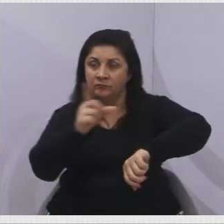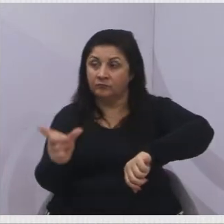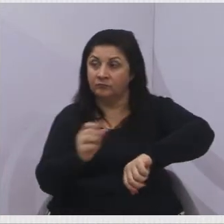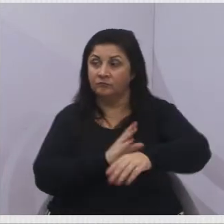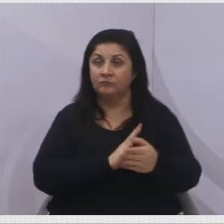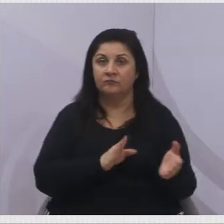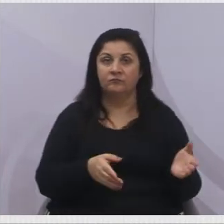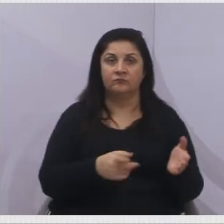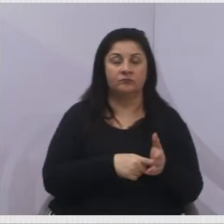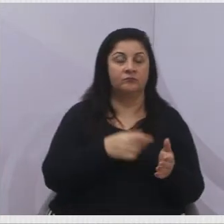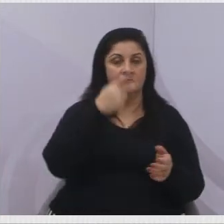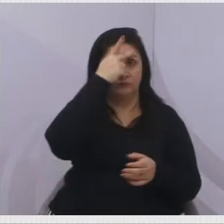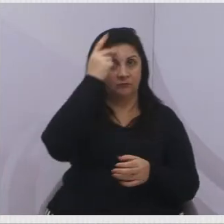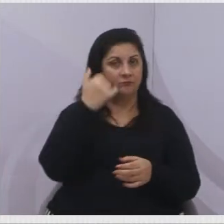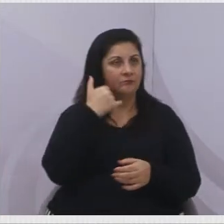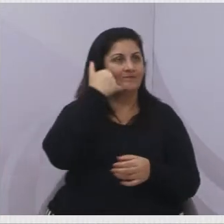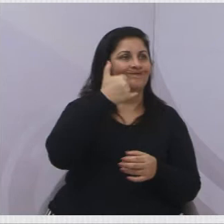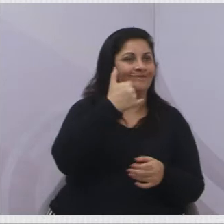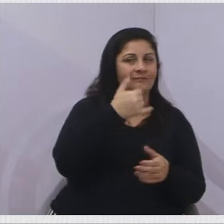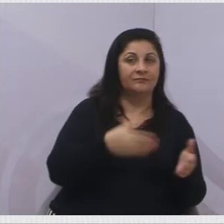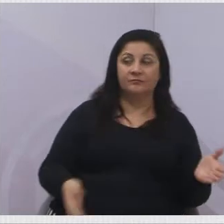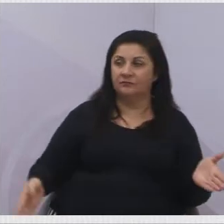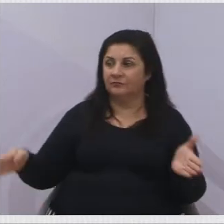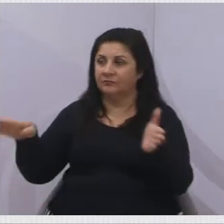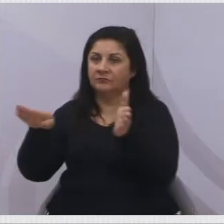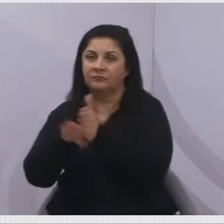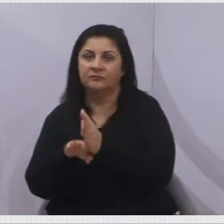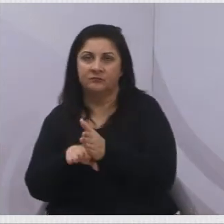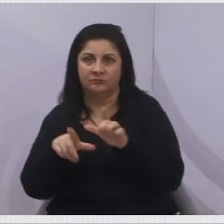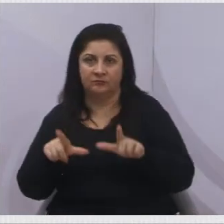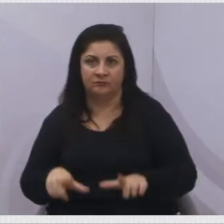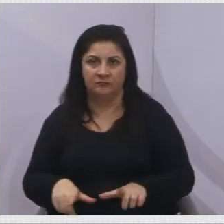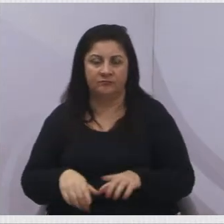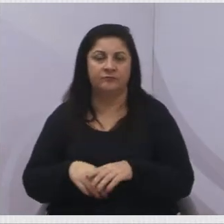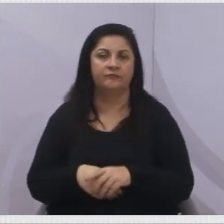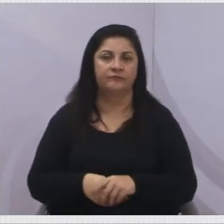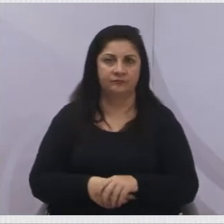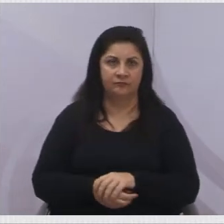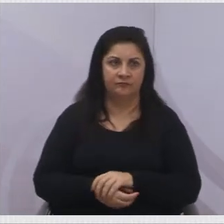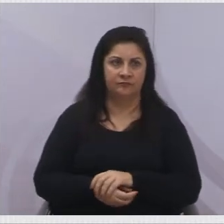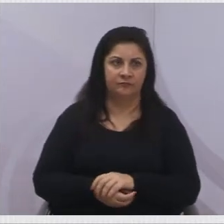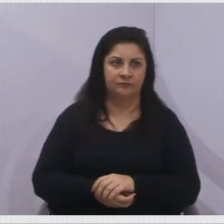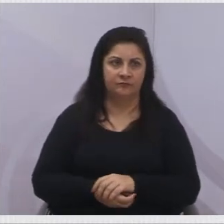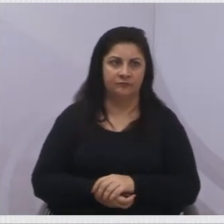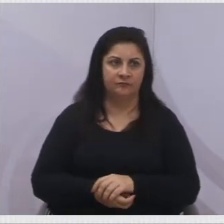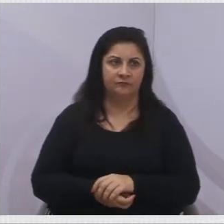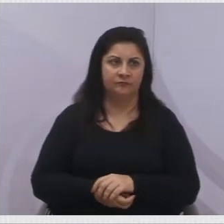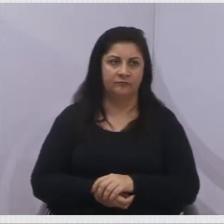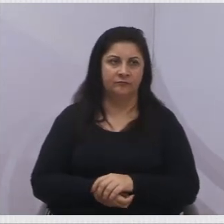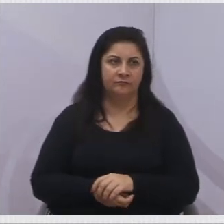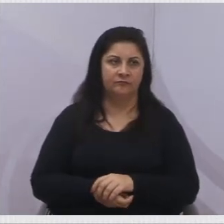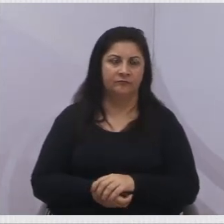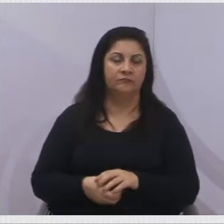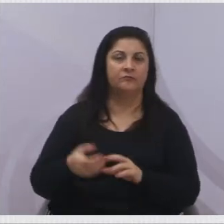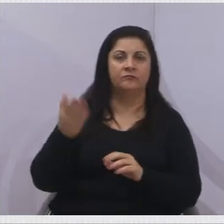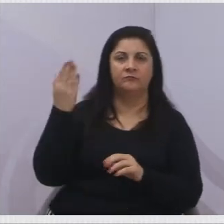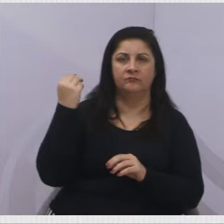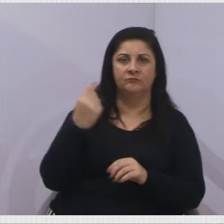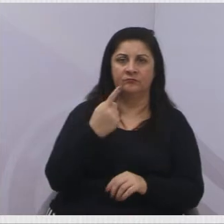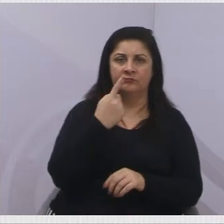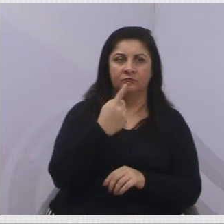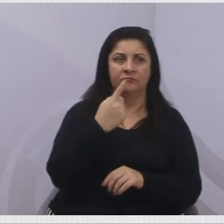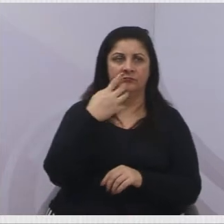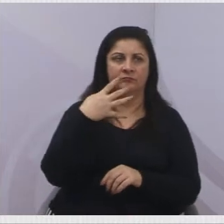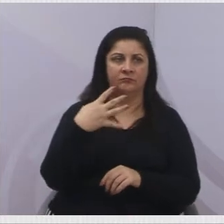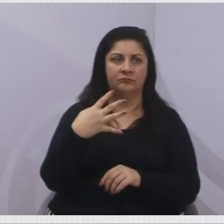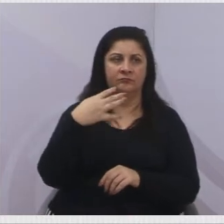do tempo médio de resposta até a chamada e a chegada ao local da ocorrência, de 14 minutos e